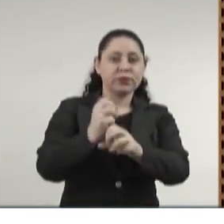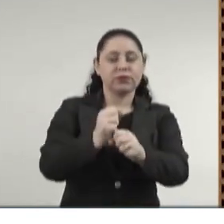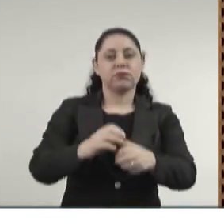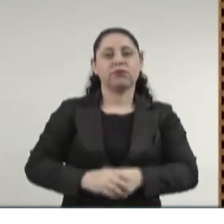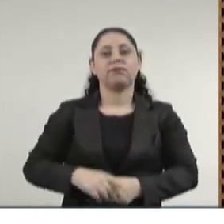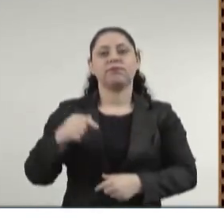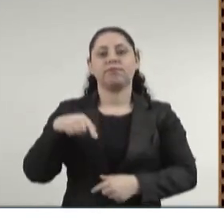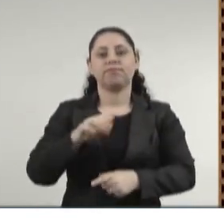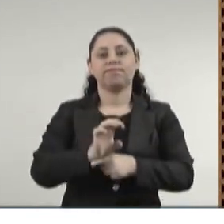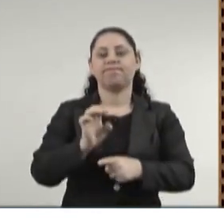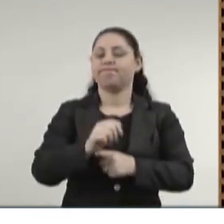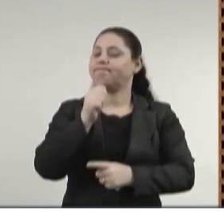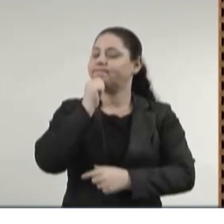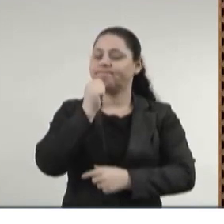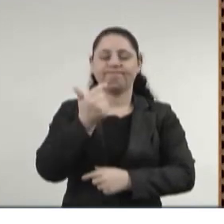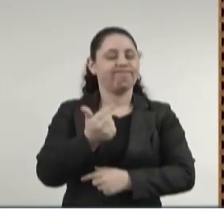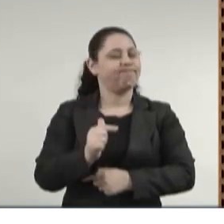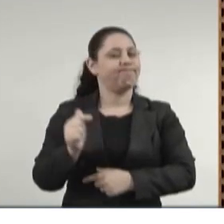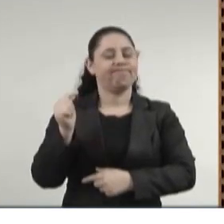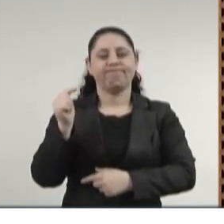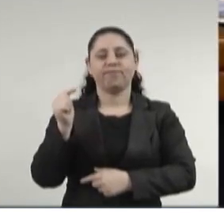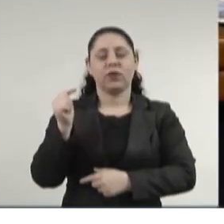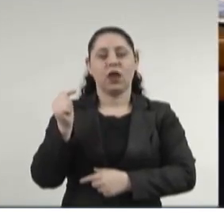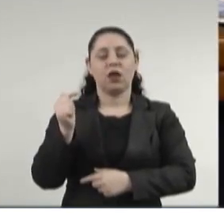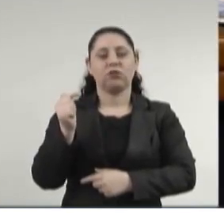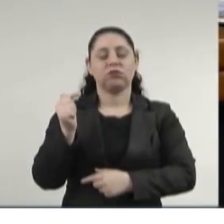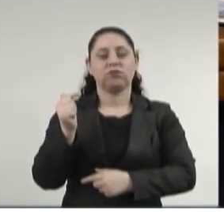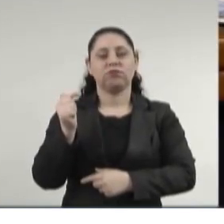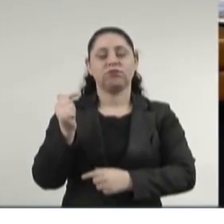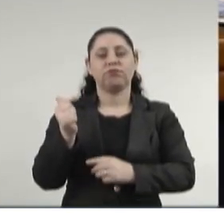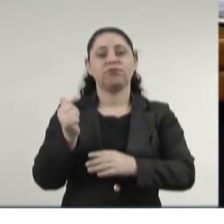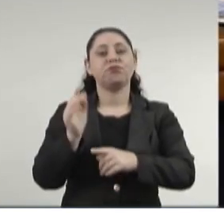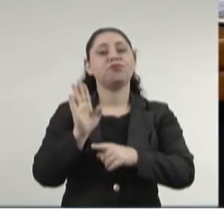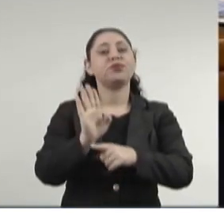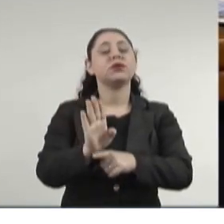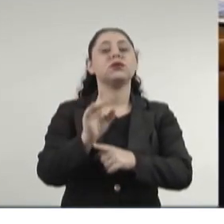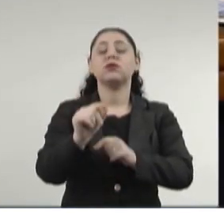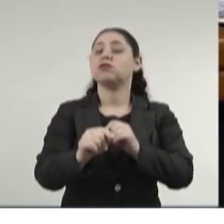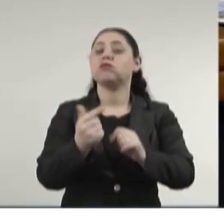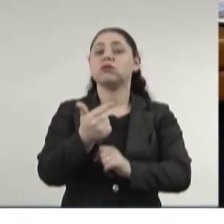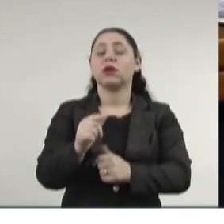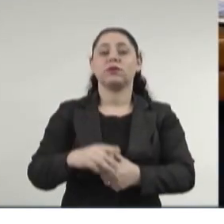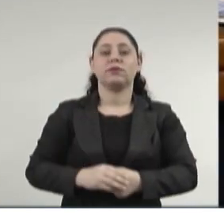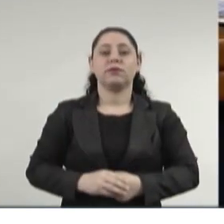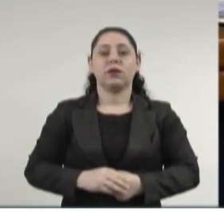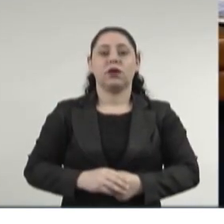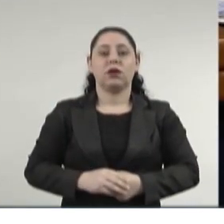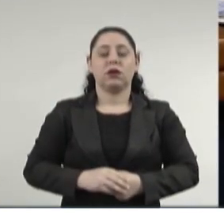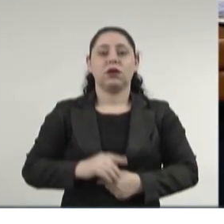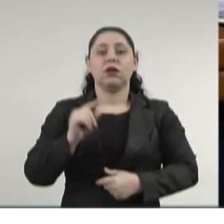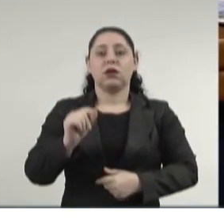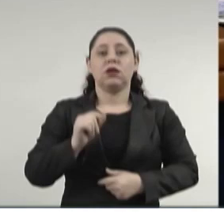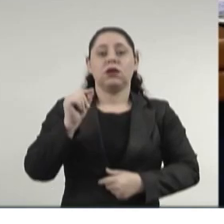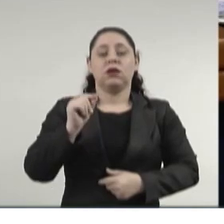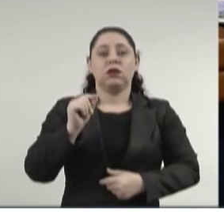no nosso estado ainda nós não temos esse benefício. Os recursos que a água